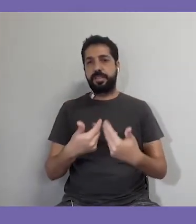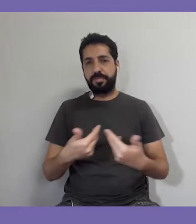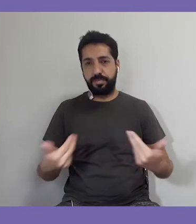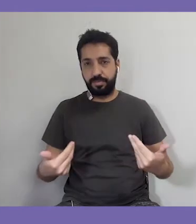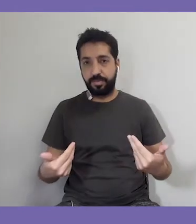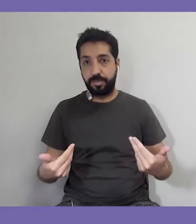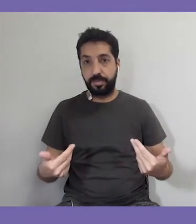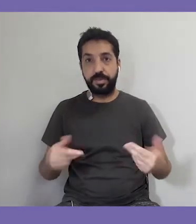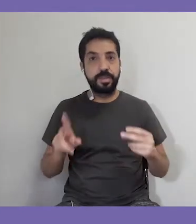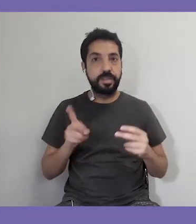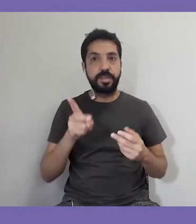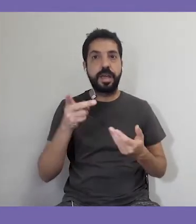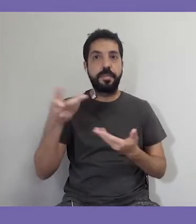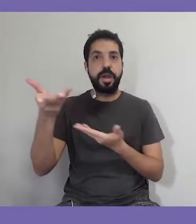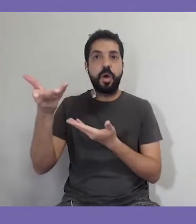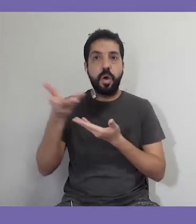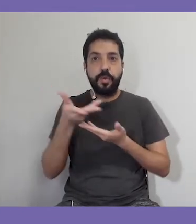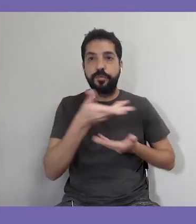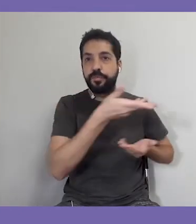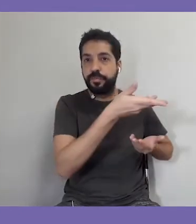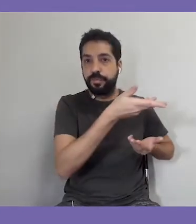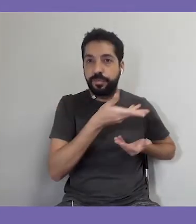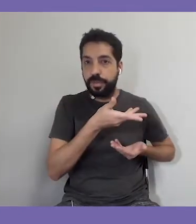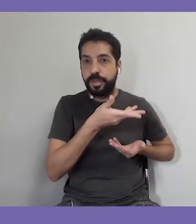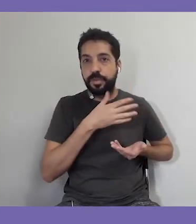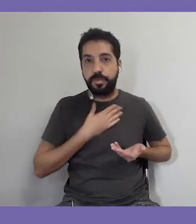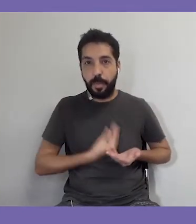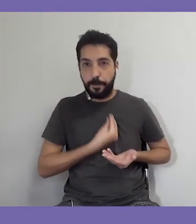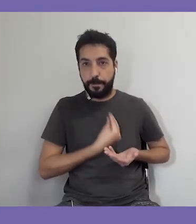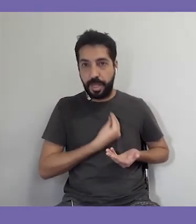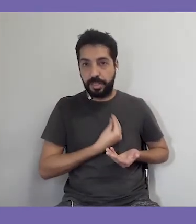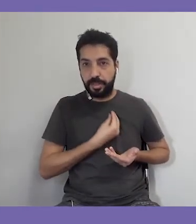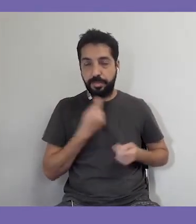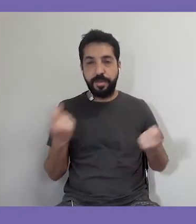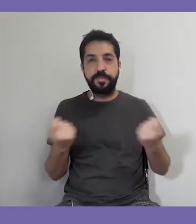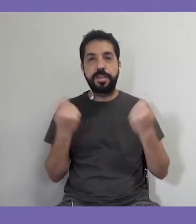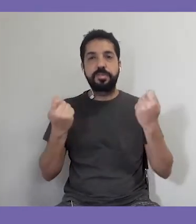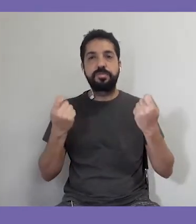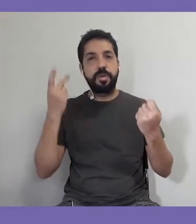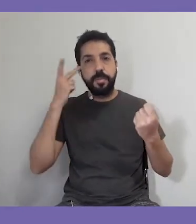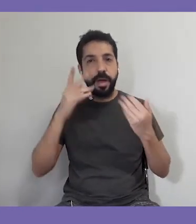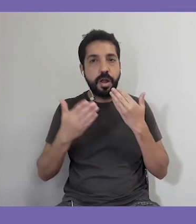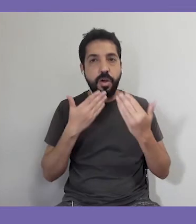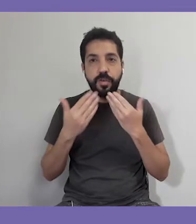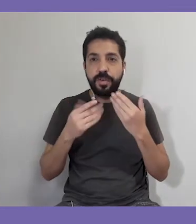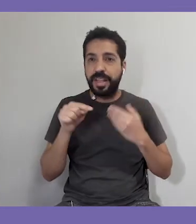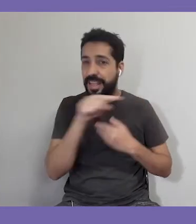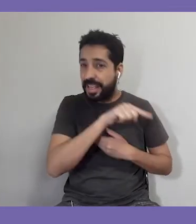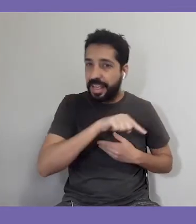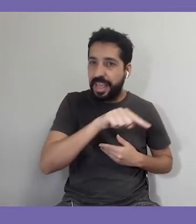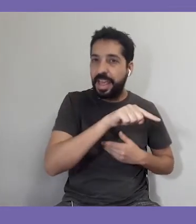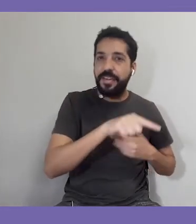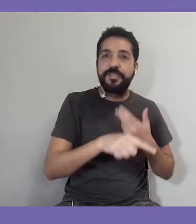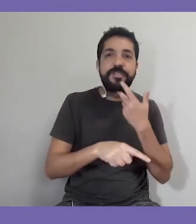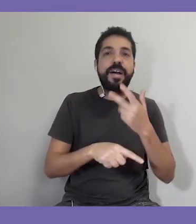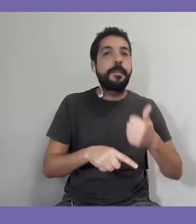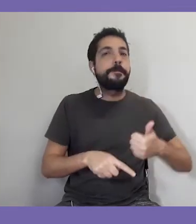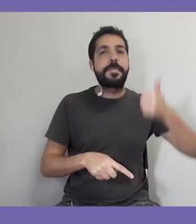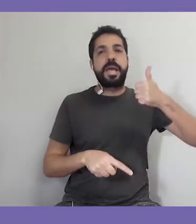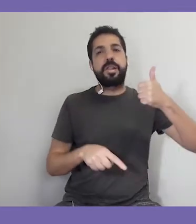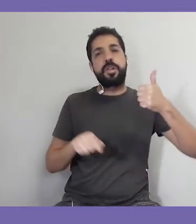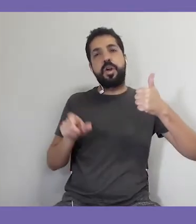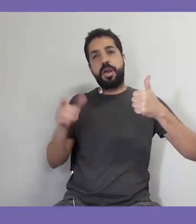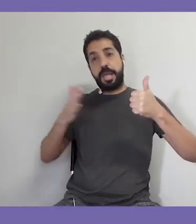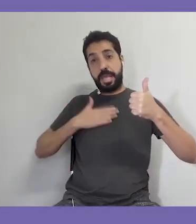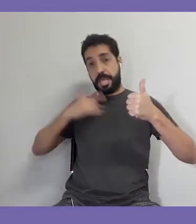hoje, assim, quando a gente recebe algum convite para participar de algum festival, para conversar, eles sempre preferem que